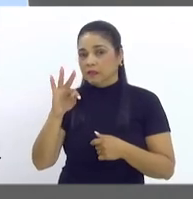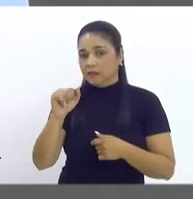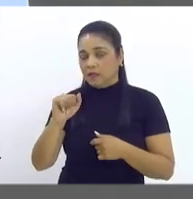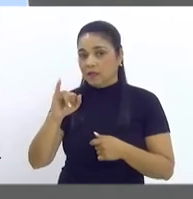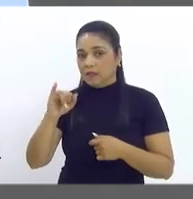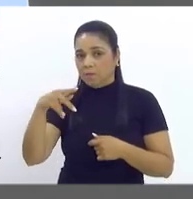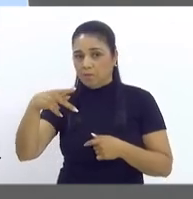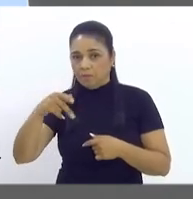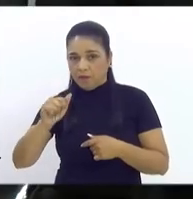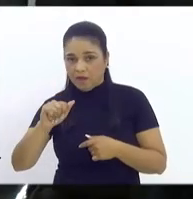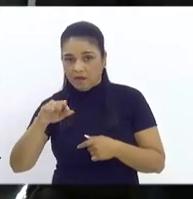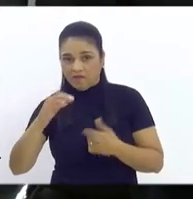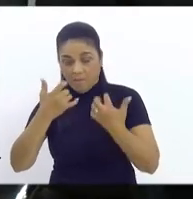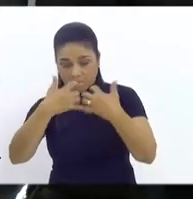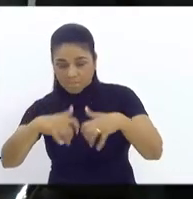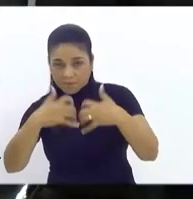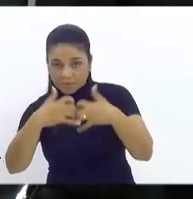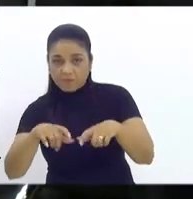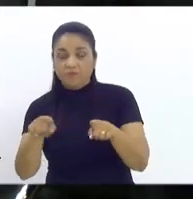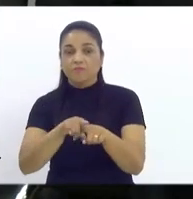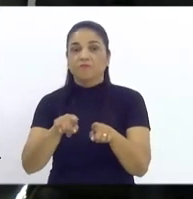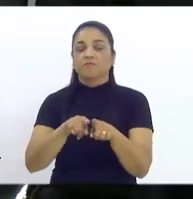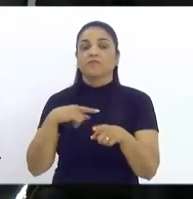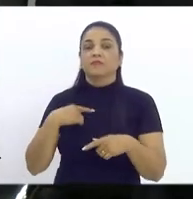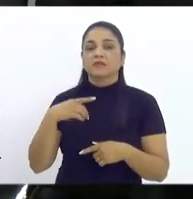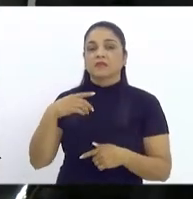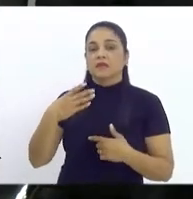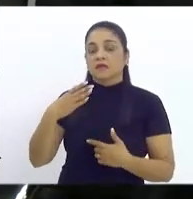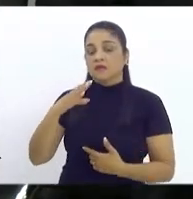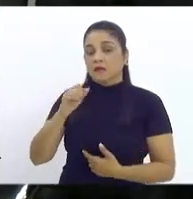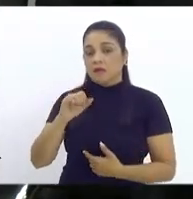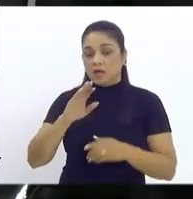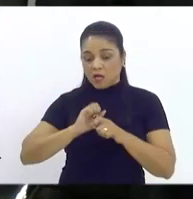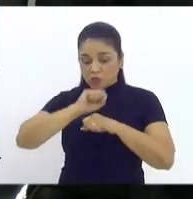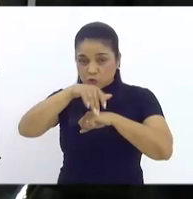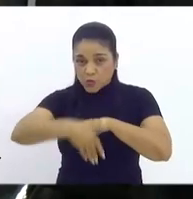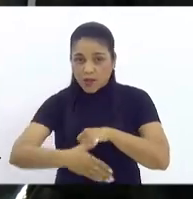Macacu, Cachoeira de Macacu, Saquarema e Maricá.